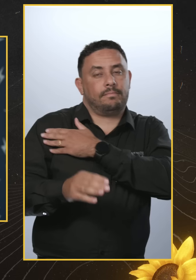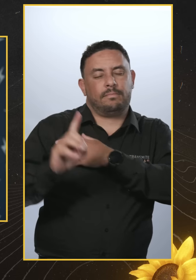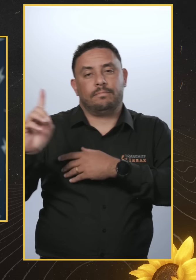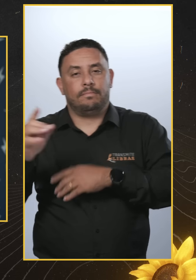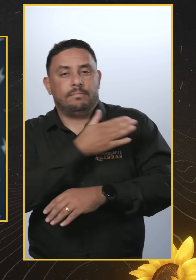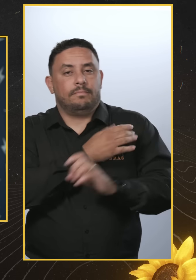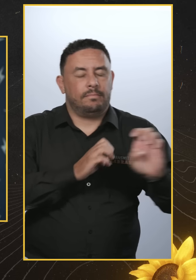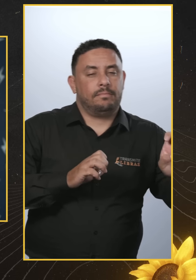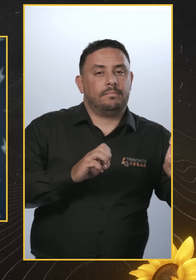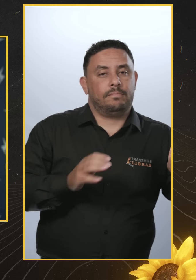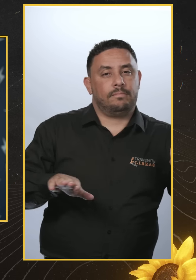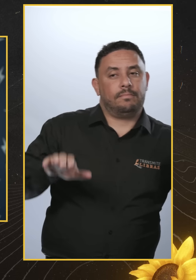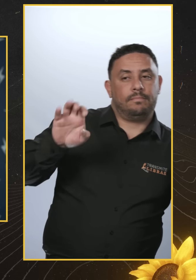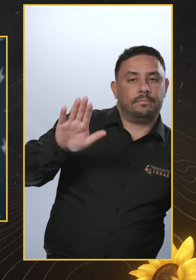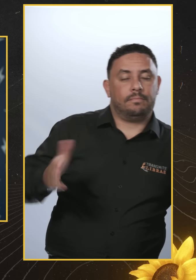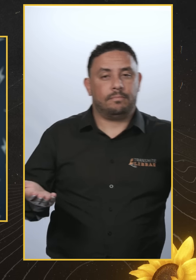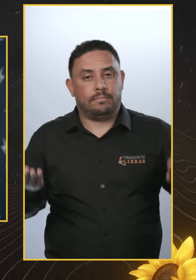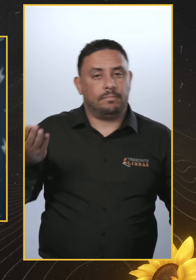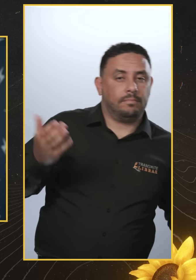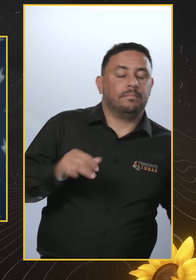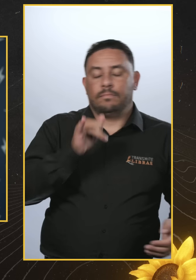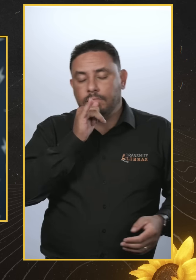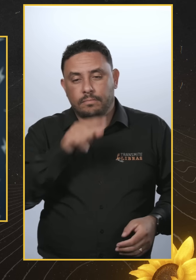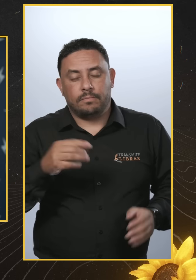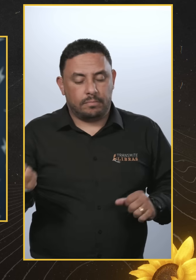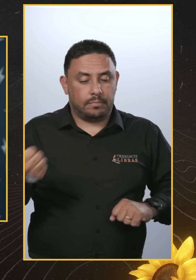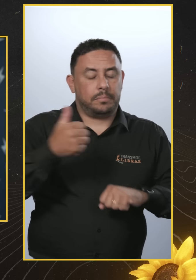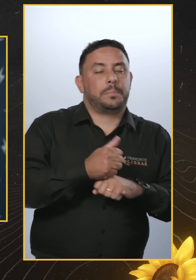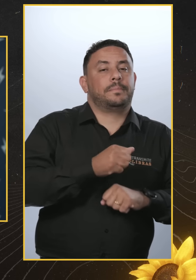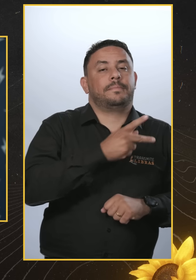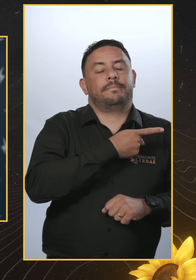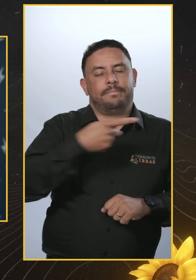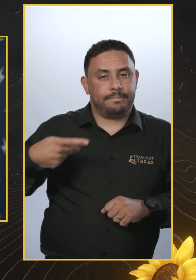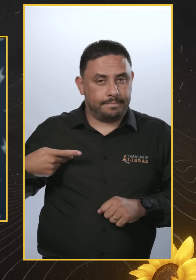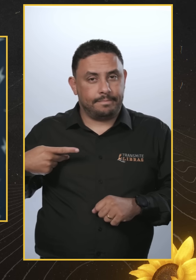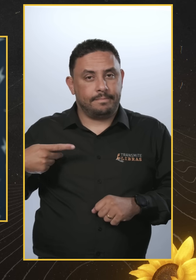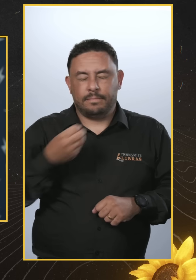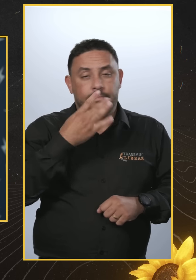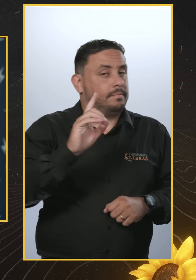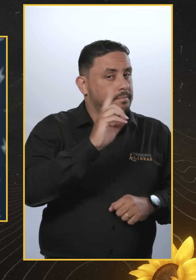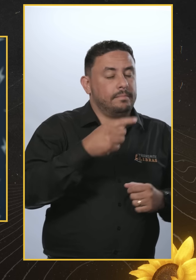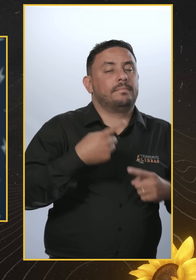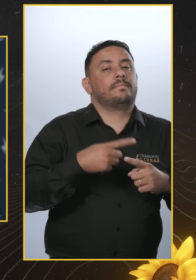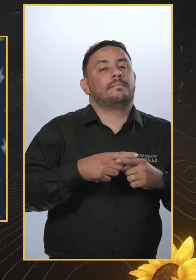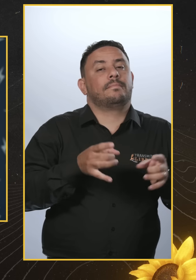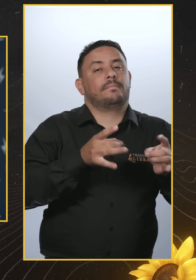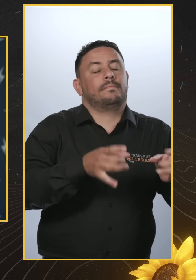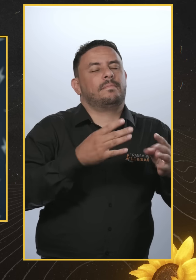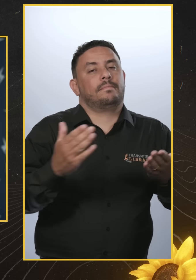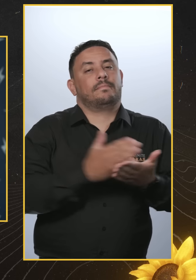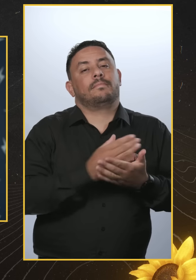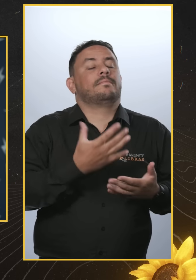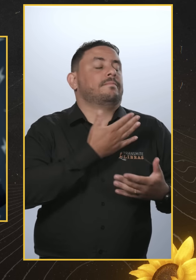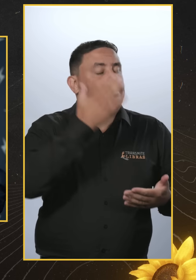para um lado tá todo mundo perdido vou te dar um exemplo se você coloca só pastor no Parlamento isso não seria bom porque eles iam deixar várias causas que